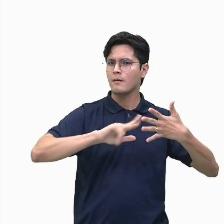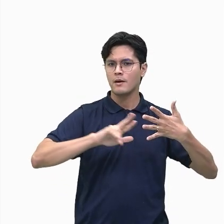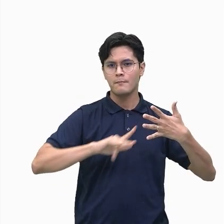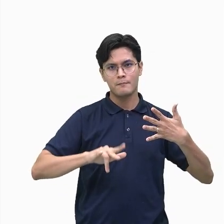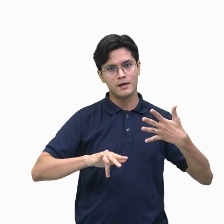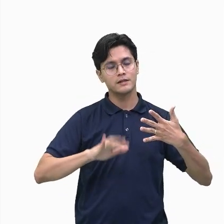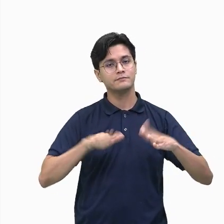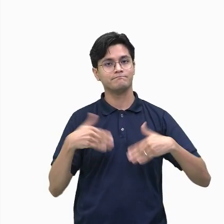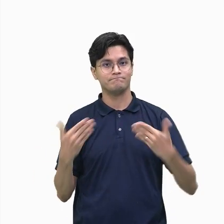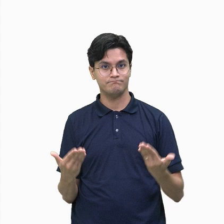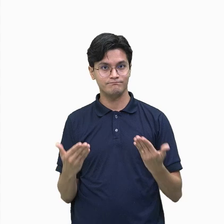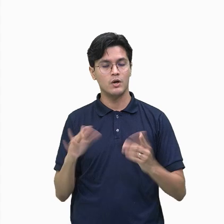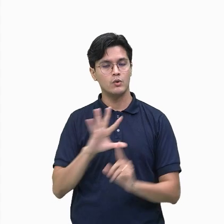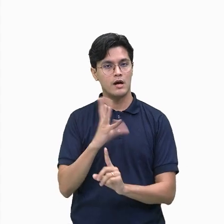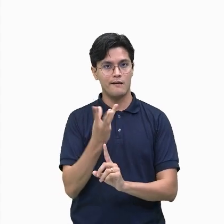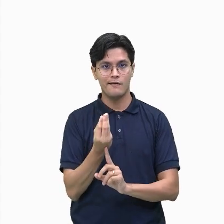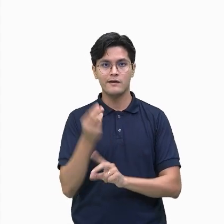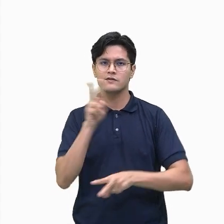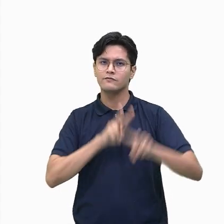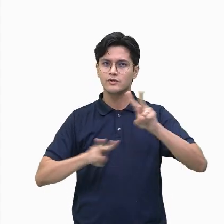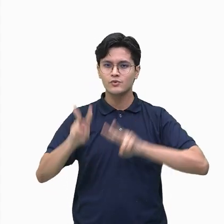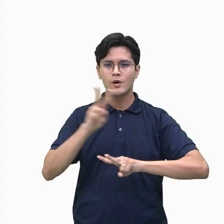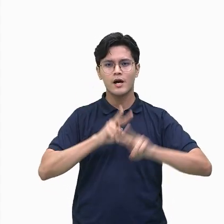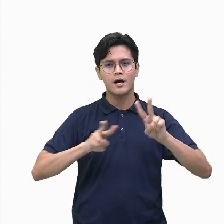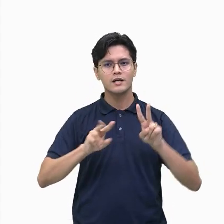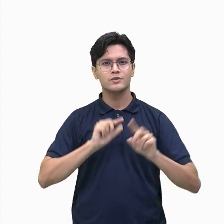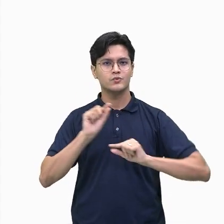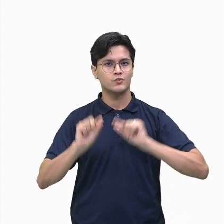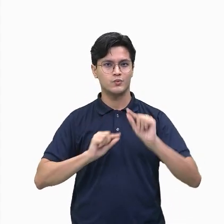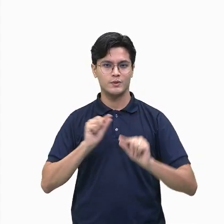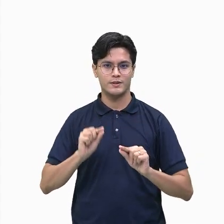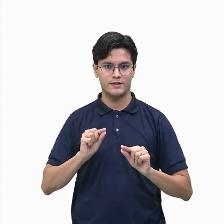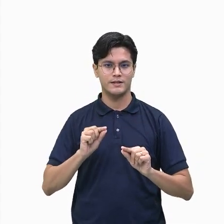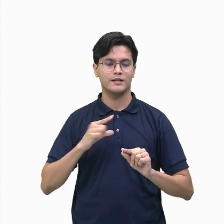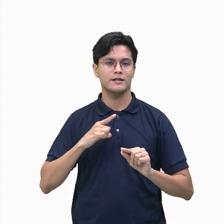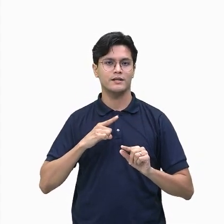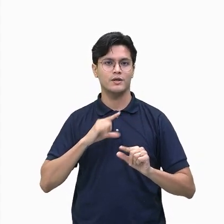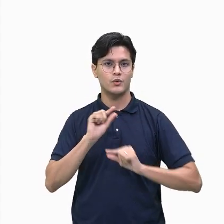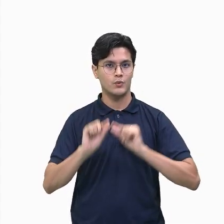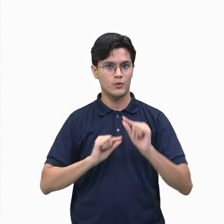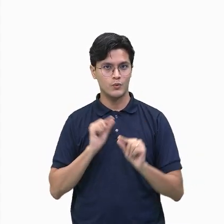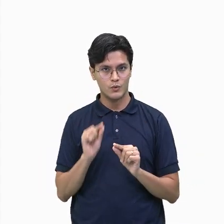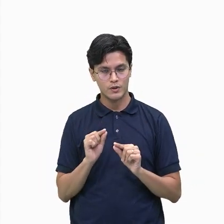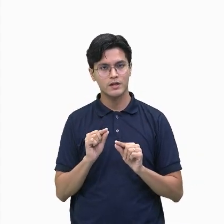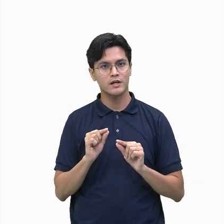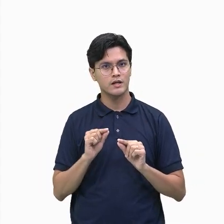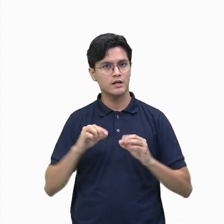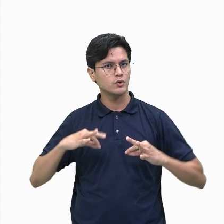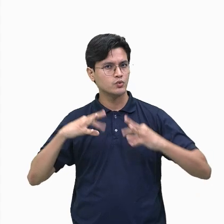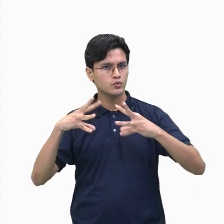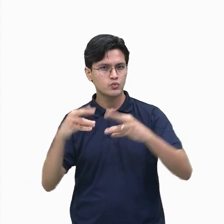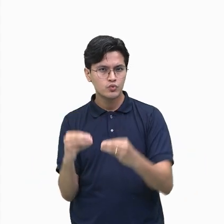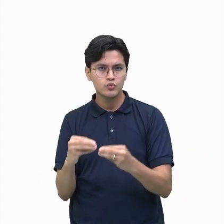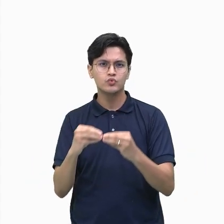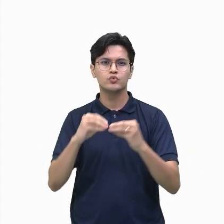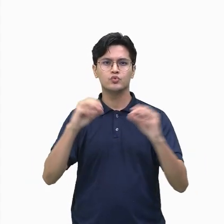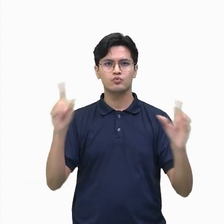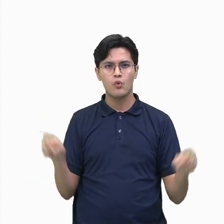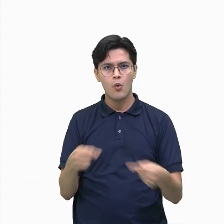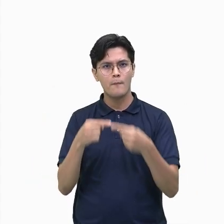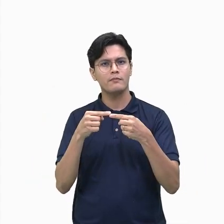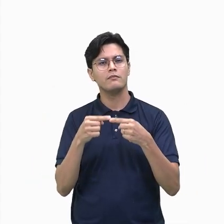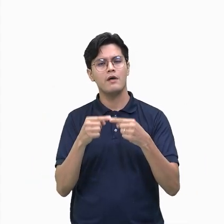estar trabalhando, certo? Com tudo que envolve o que? Linha, forma, cor